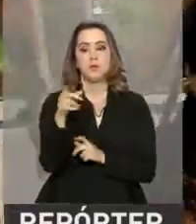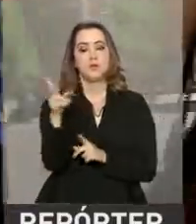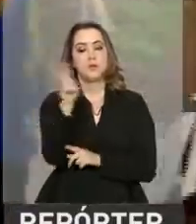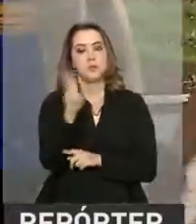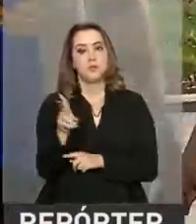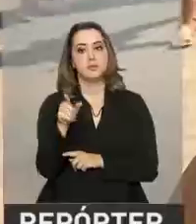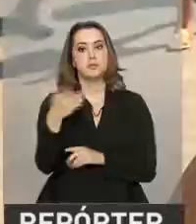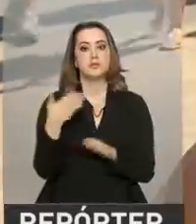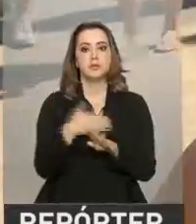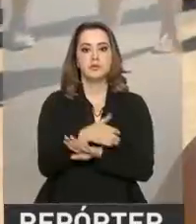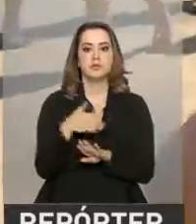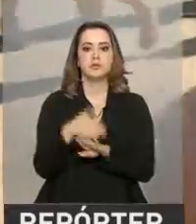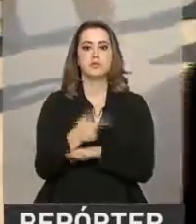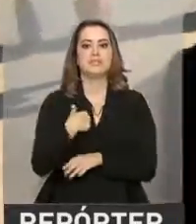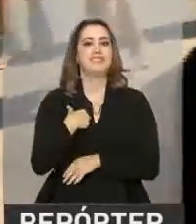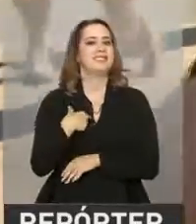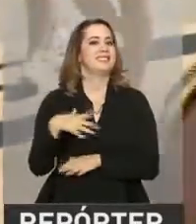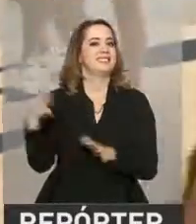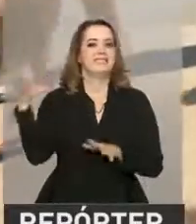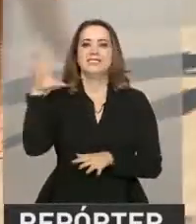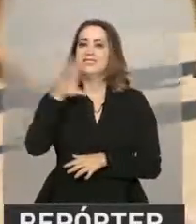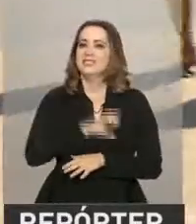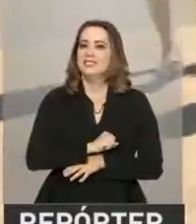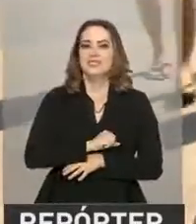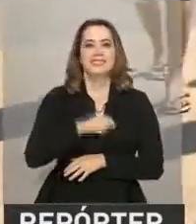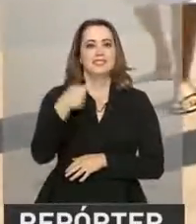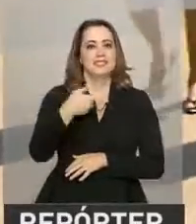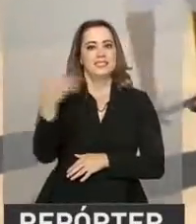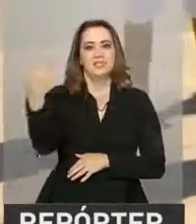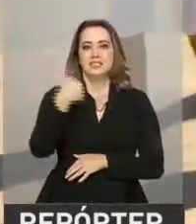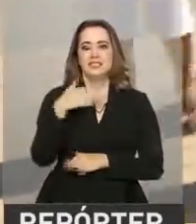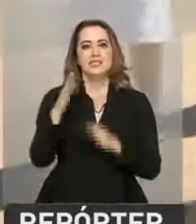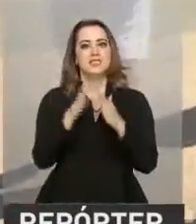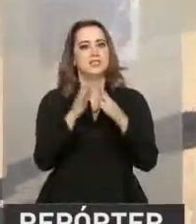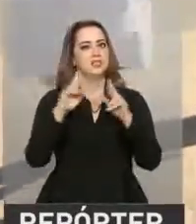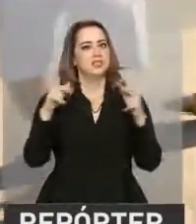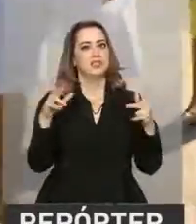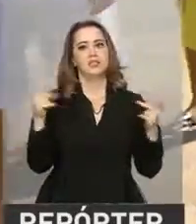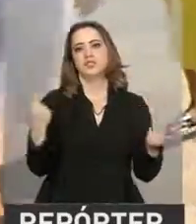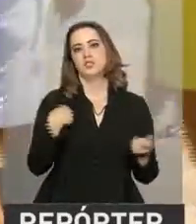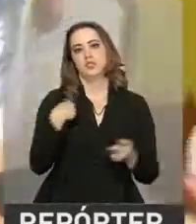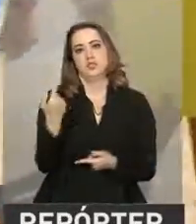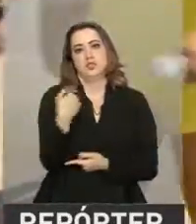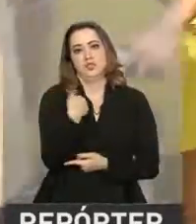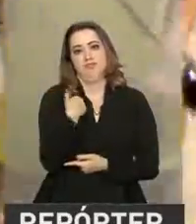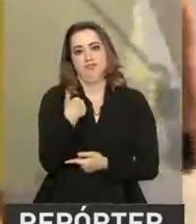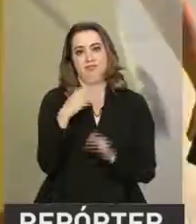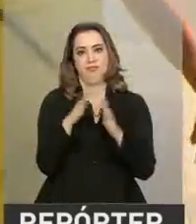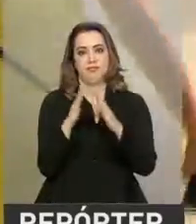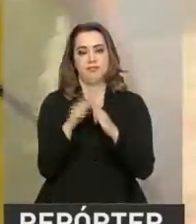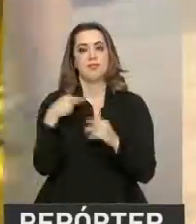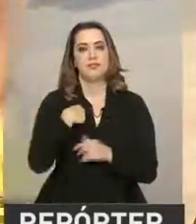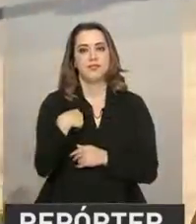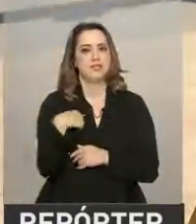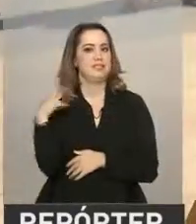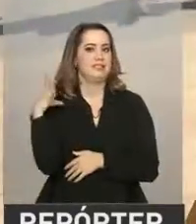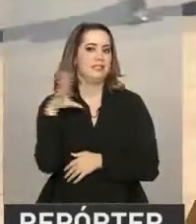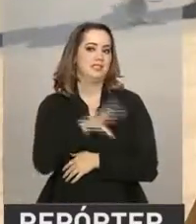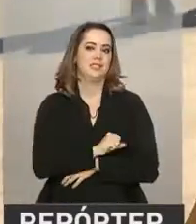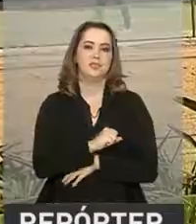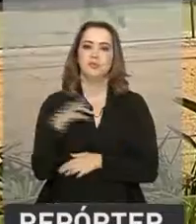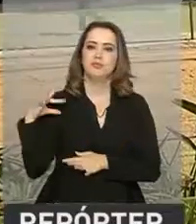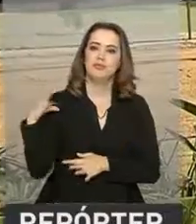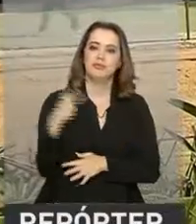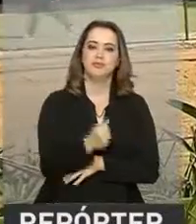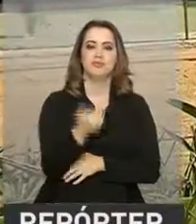cidade maravilhosa. Ah, eu tô adorando, porque eu nunca vim pra cá, daí é muito diferente lá do meu lugar. E eu tô adorando